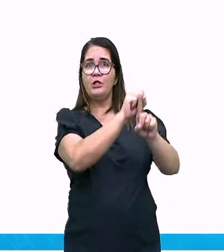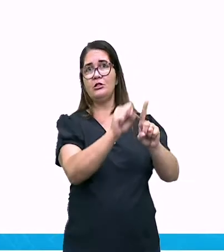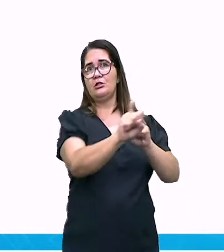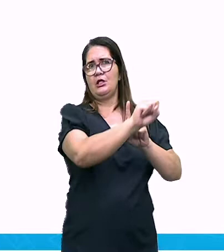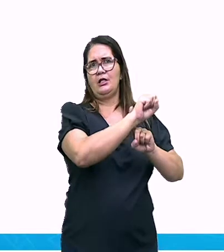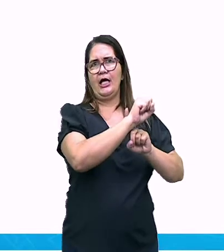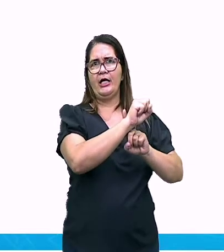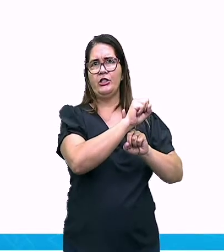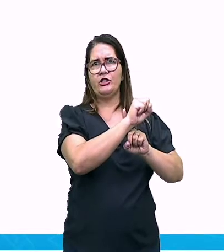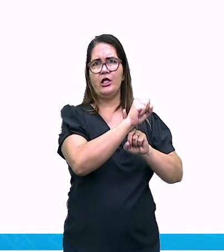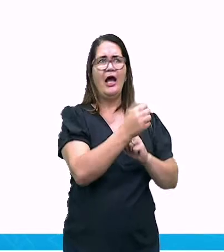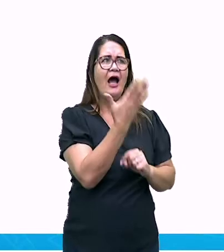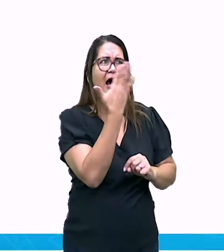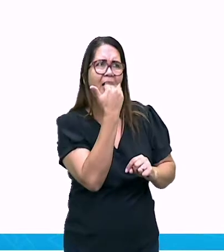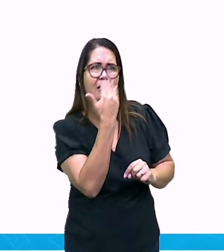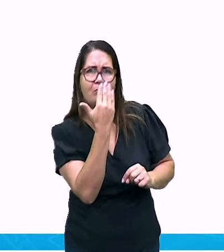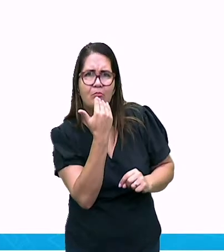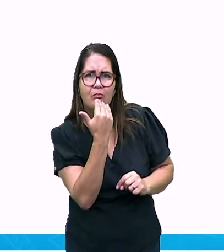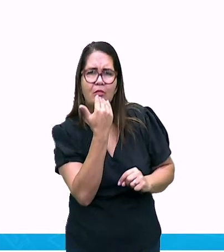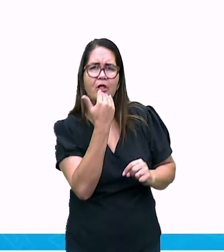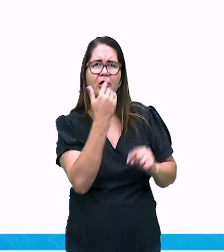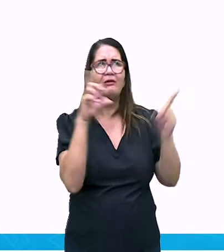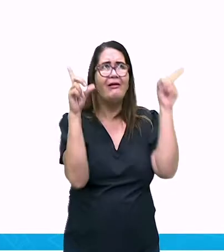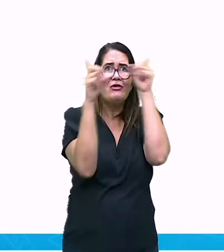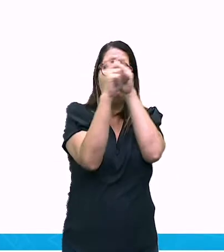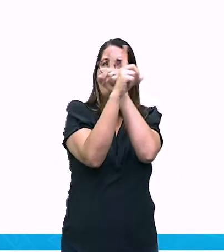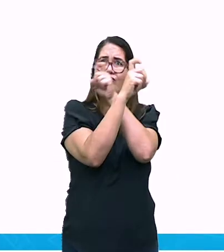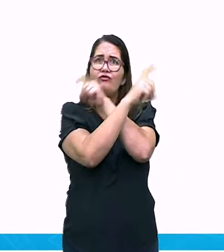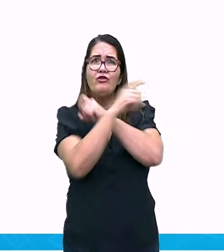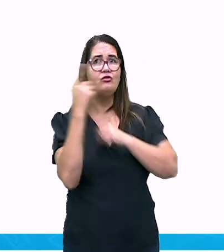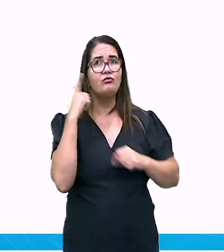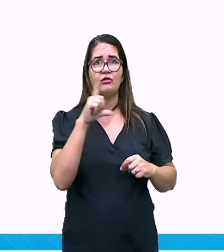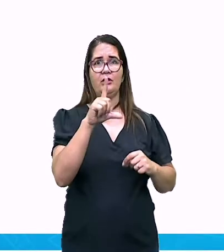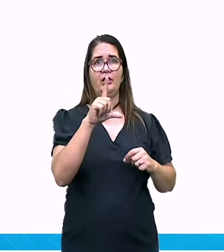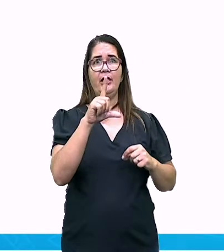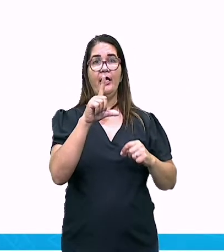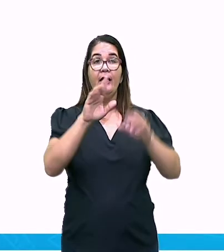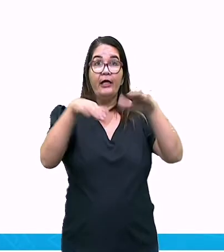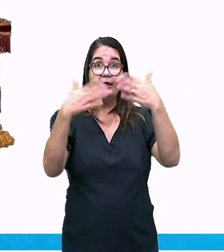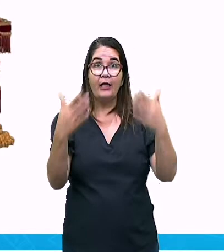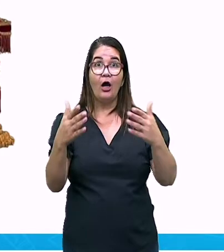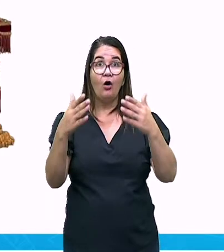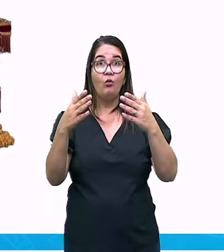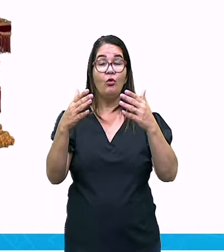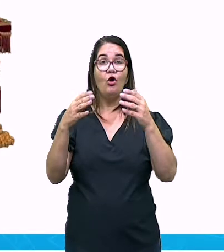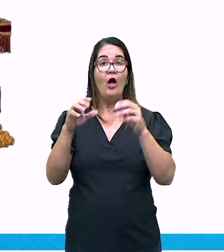quê? Em favorecer a busca deste alimento, ok?